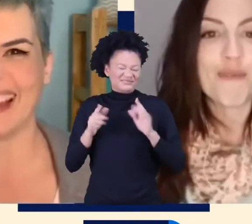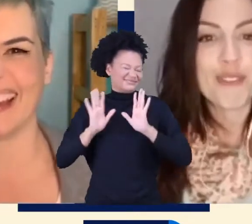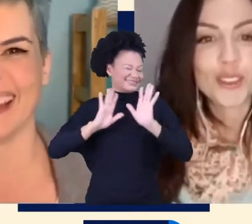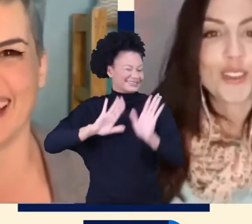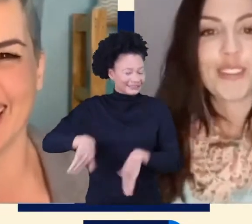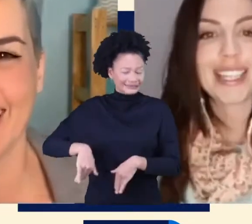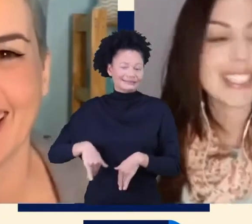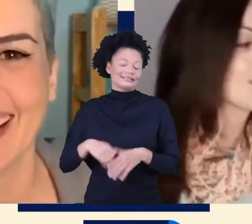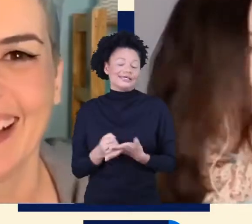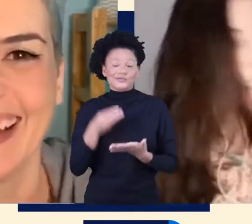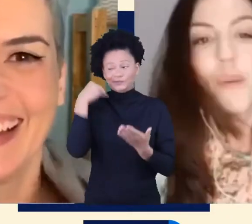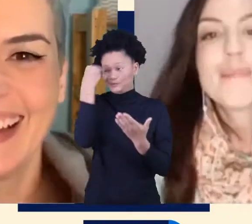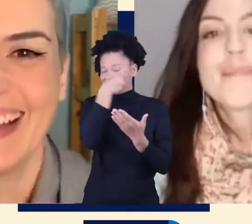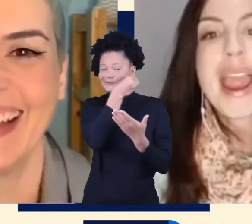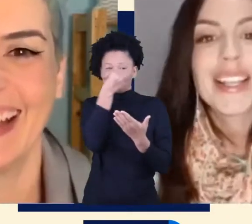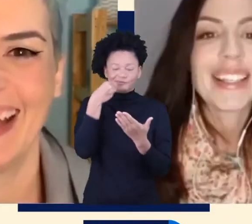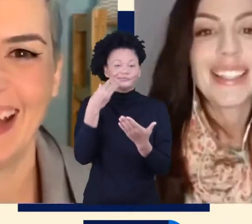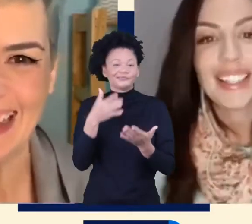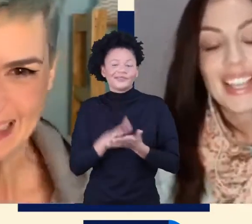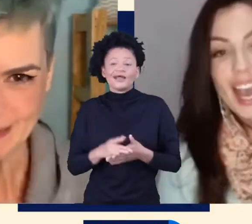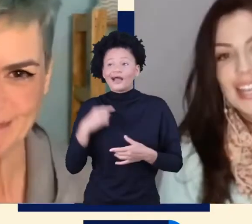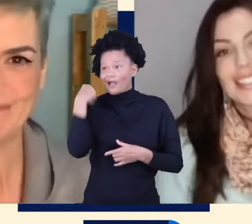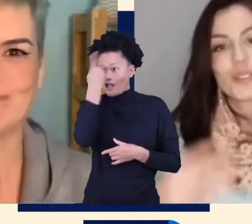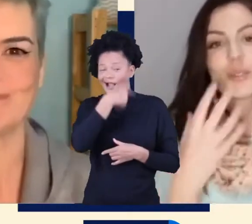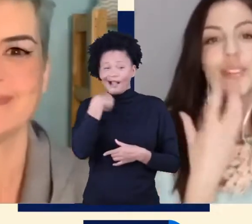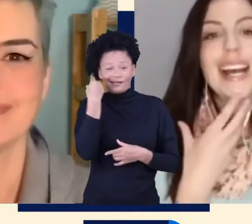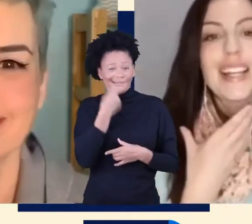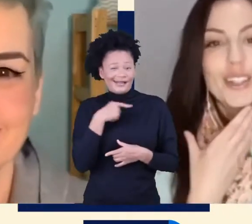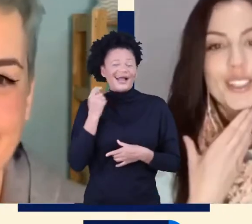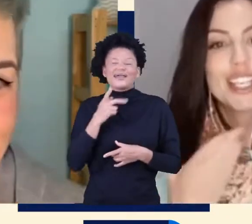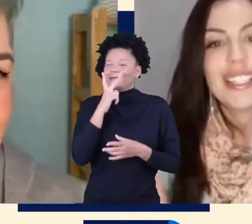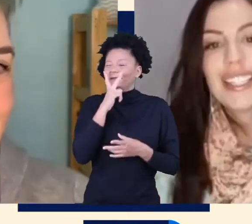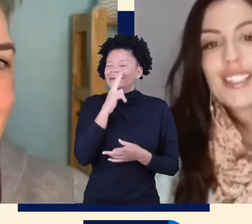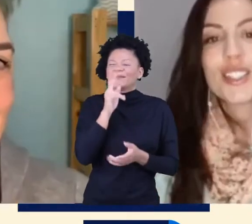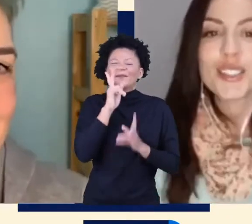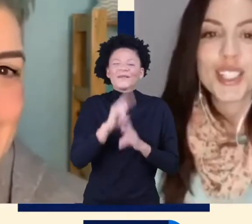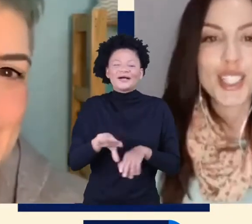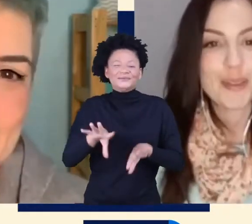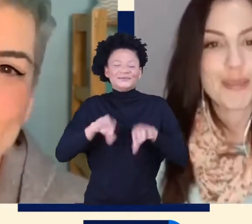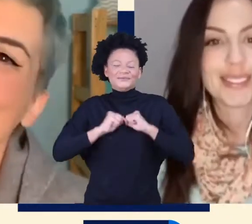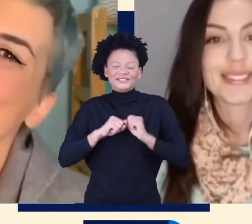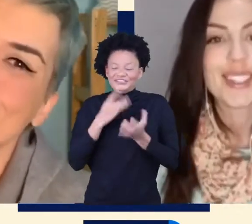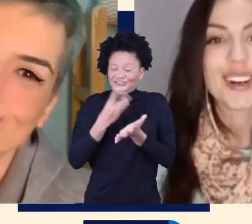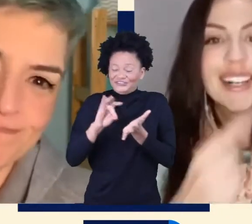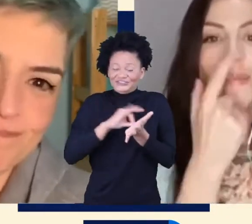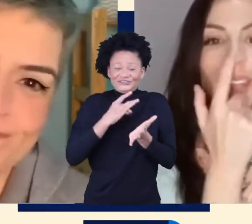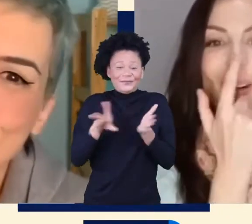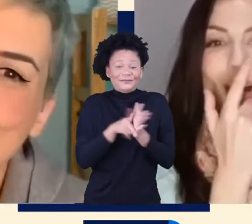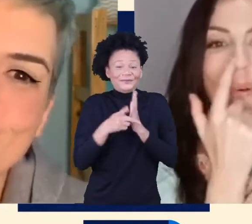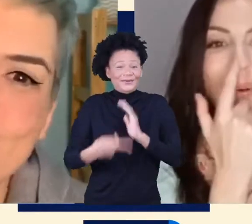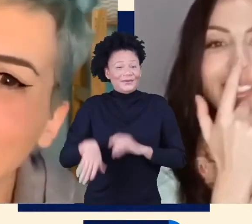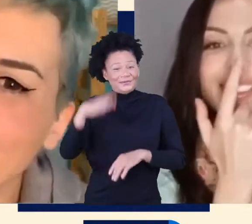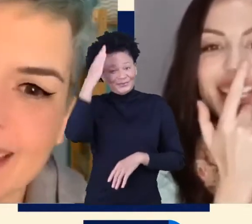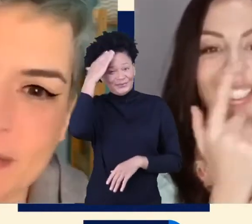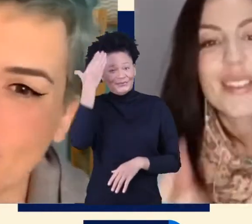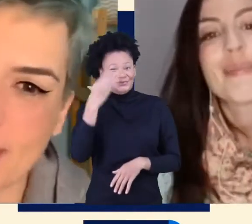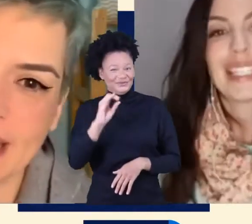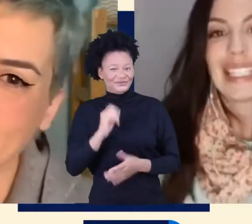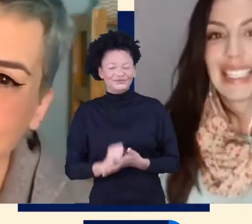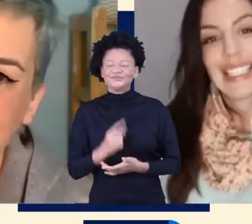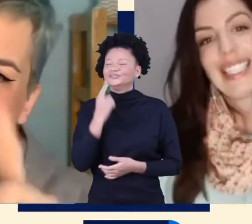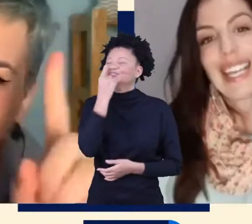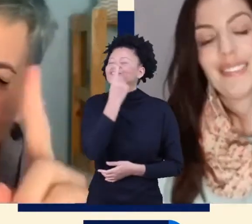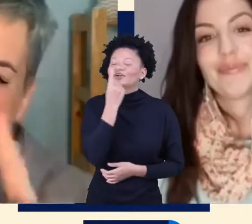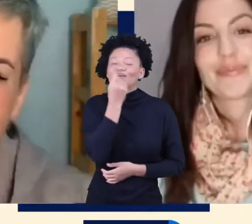acertei com o filtro. Eu falei, deixa eu passar uma make aqui. Ainda tô com cara, ó, de rinite de Curitiba, não tô? A ponta Nem do tá tão nariz